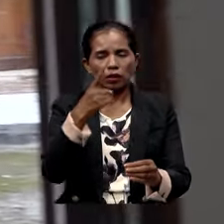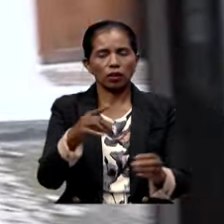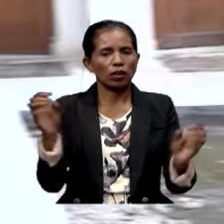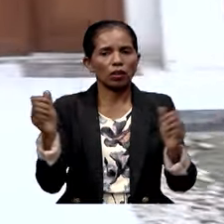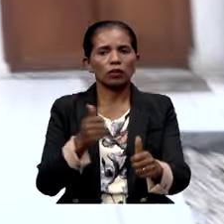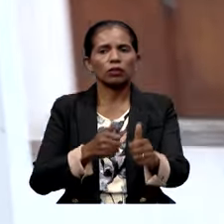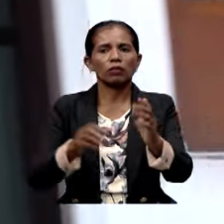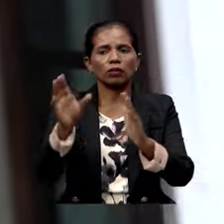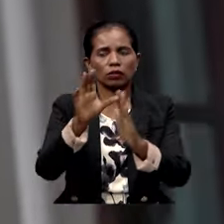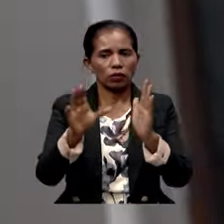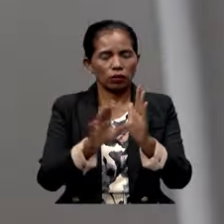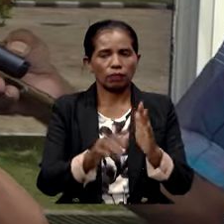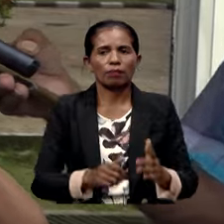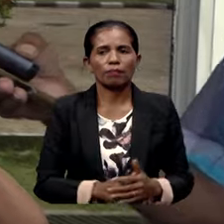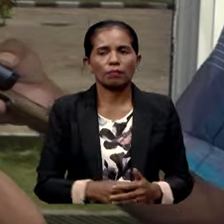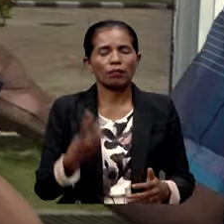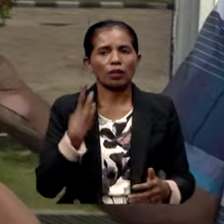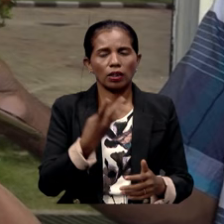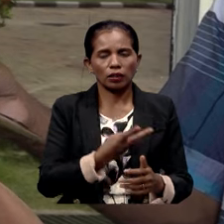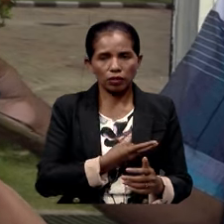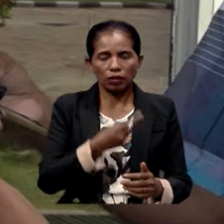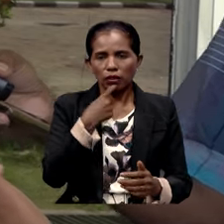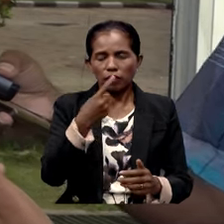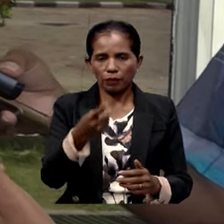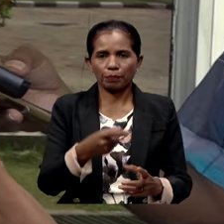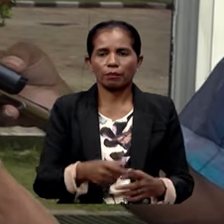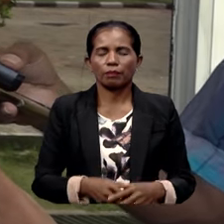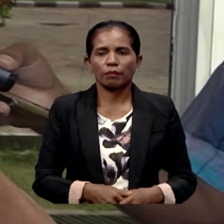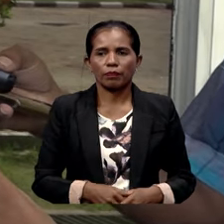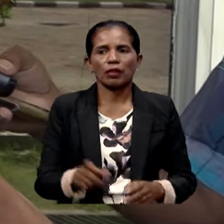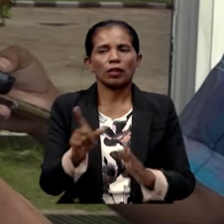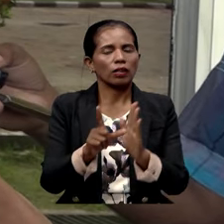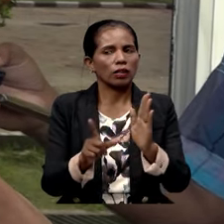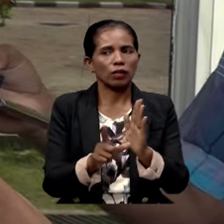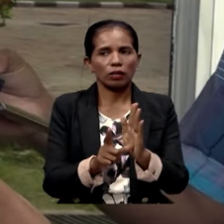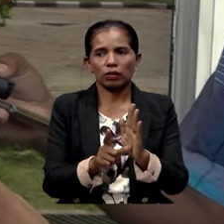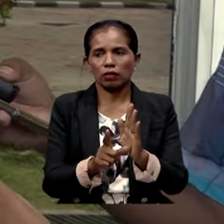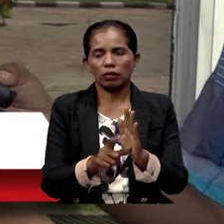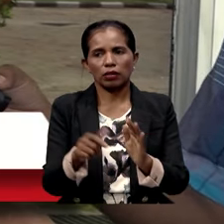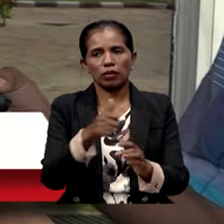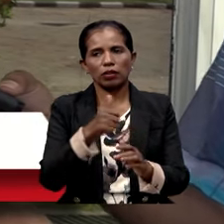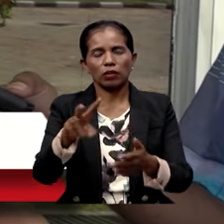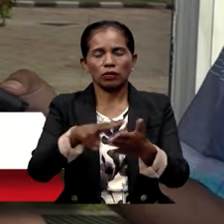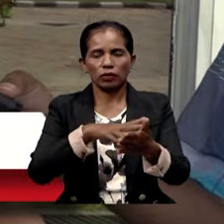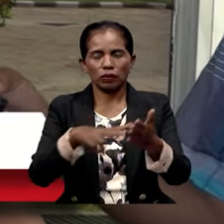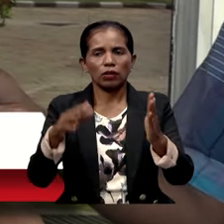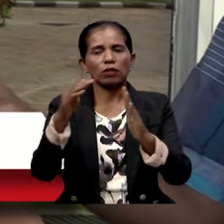inconstitucional. Abstrata também, então considera lei de substância balo viola a